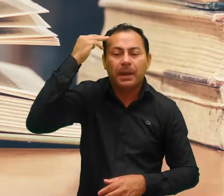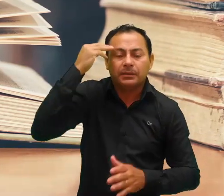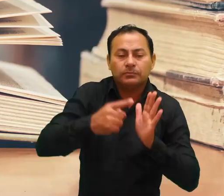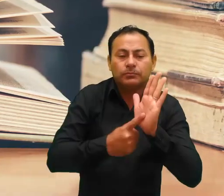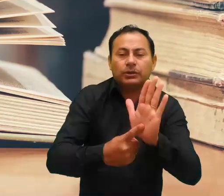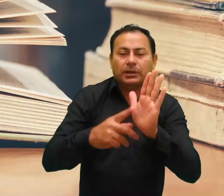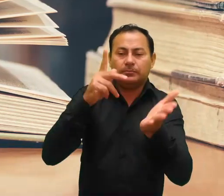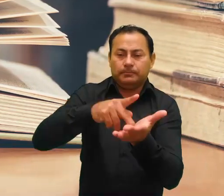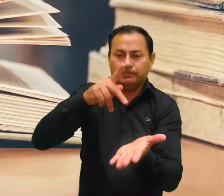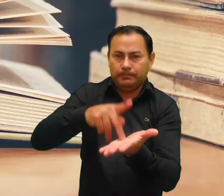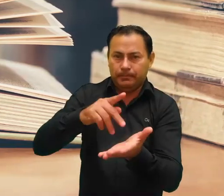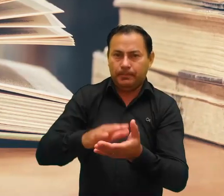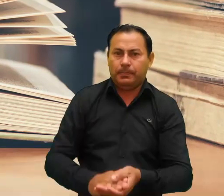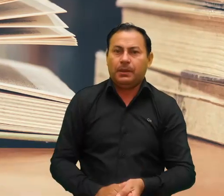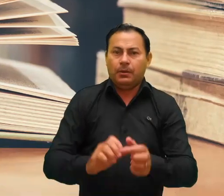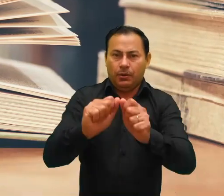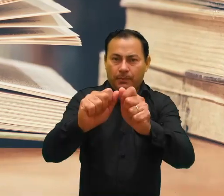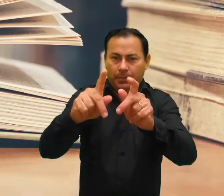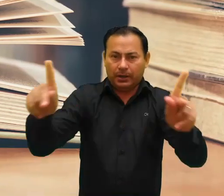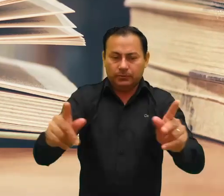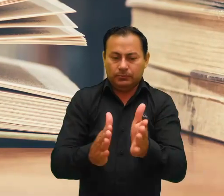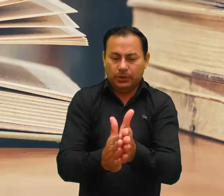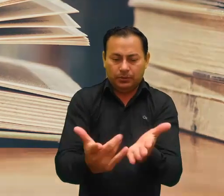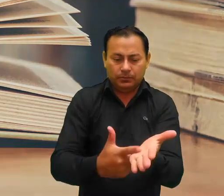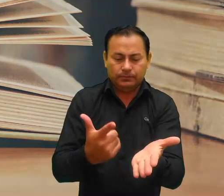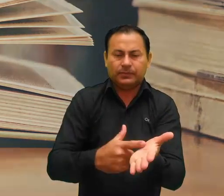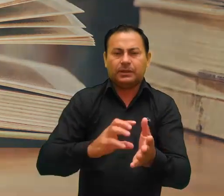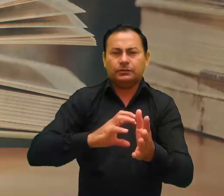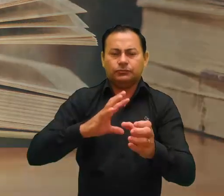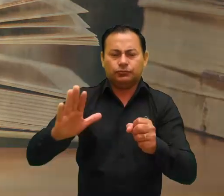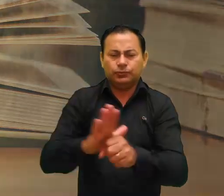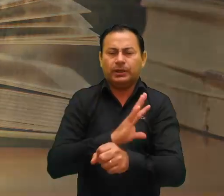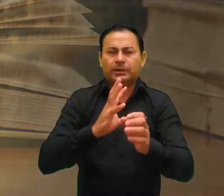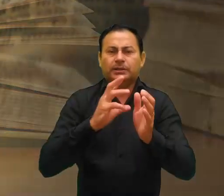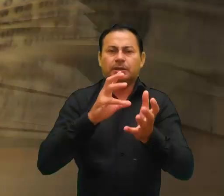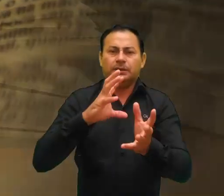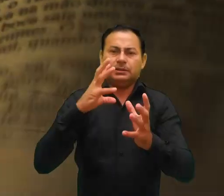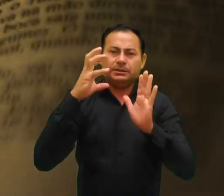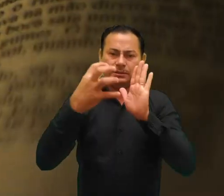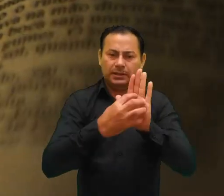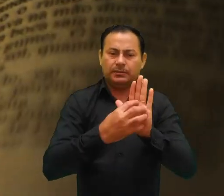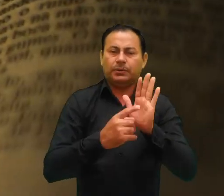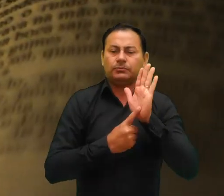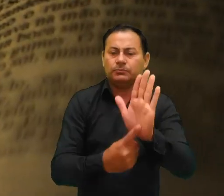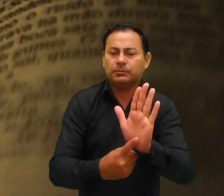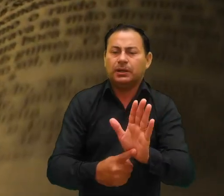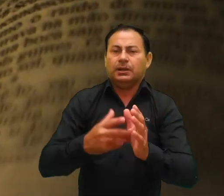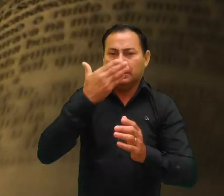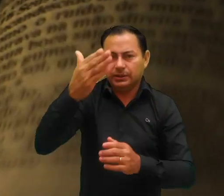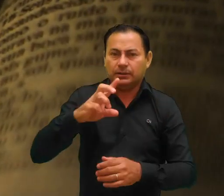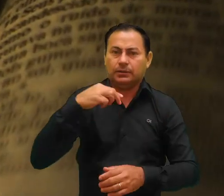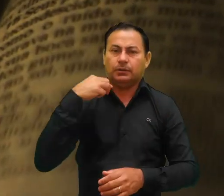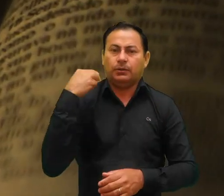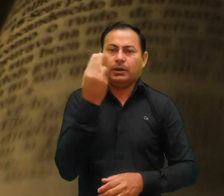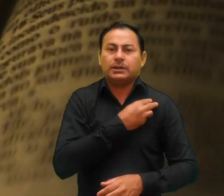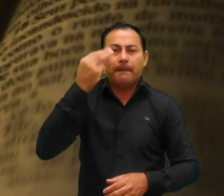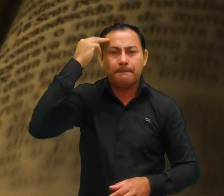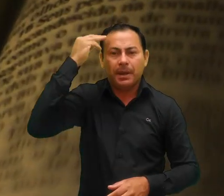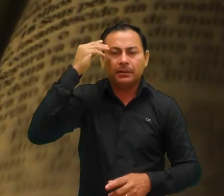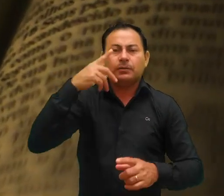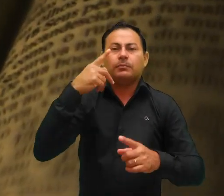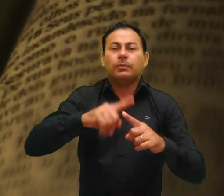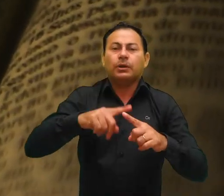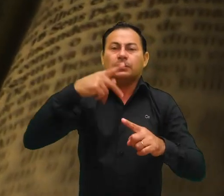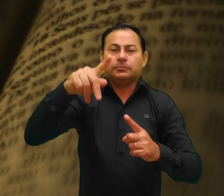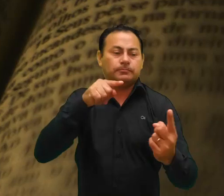para ilustrar uma verdade. O Apocalipse é um livro cheio de símbolos, verdades e ilustrações jogados diante das nossas mentes, porque